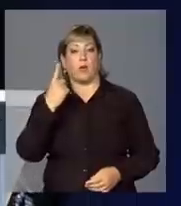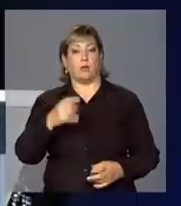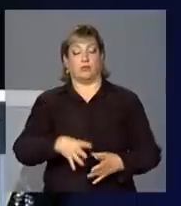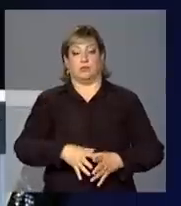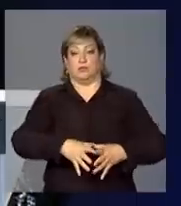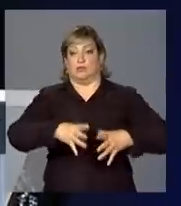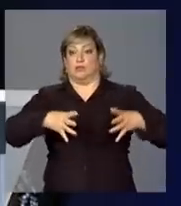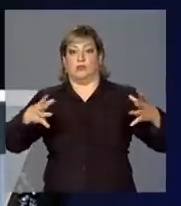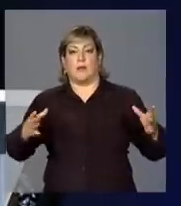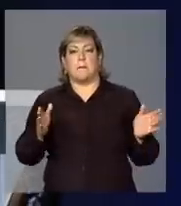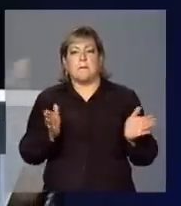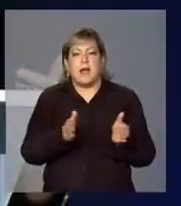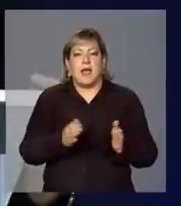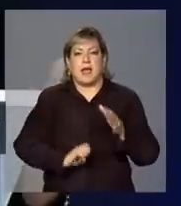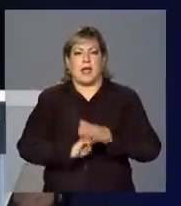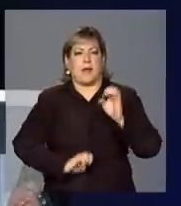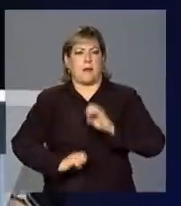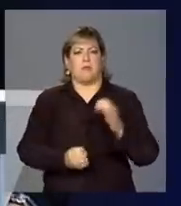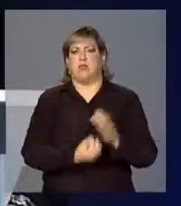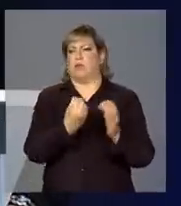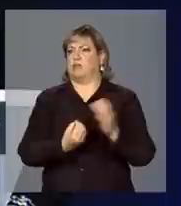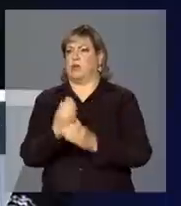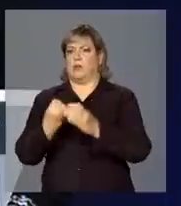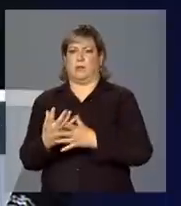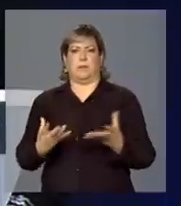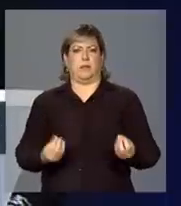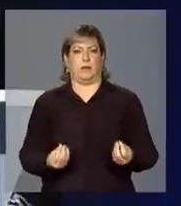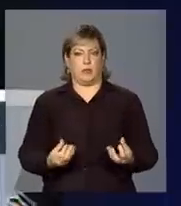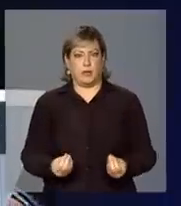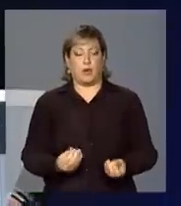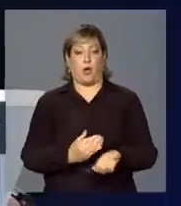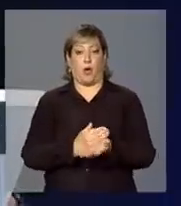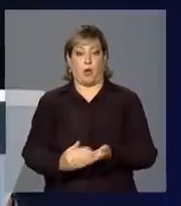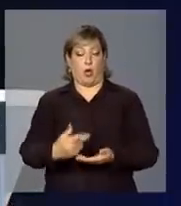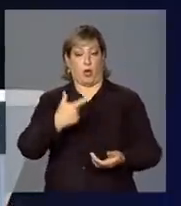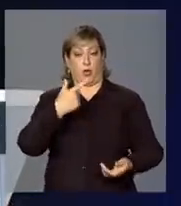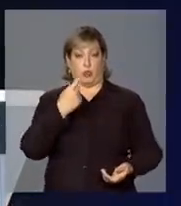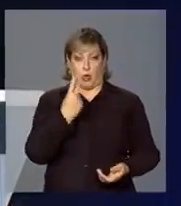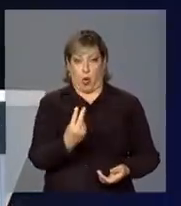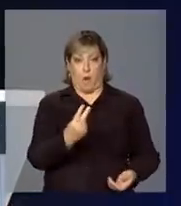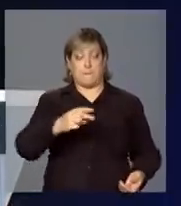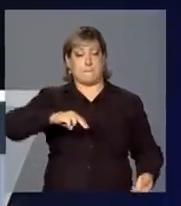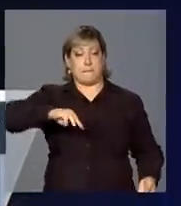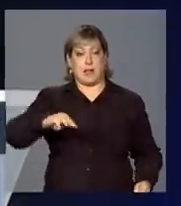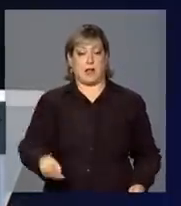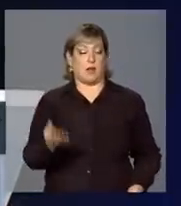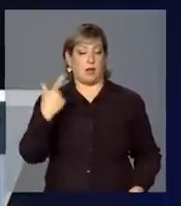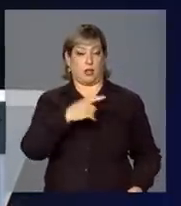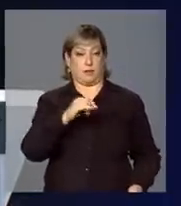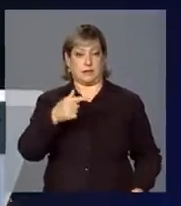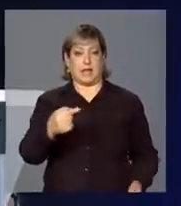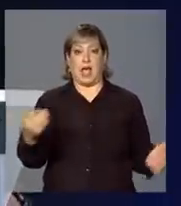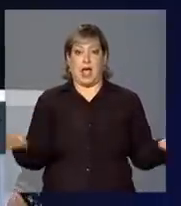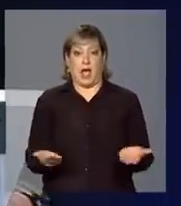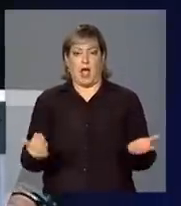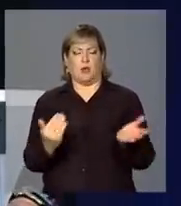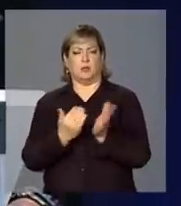de pequenas empresas, que passaram de 2 milhões em 2007 para os